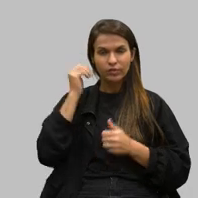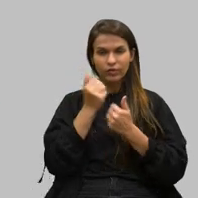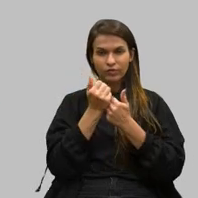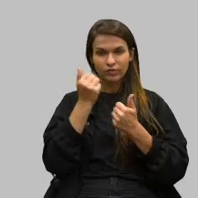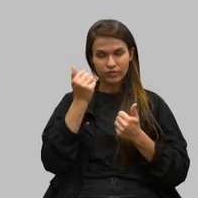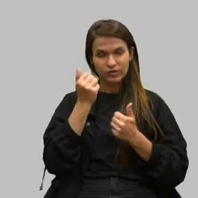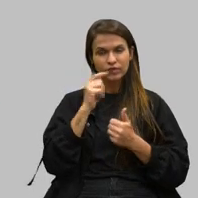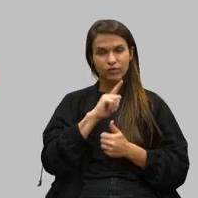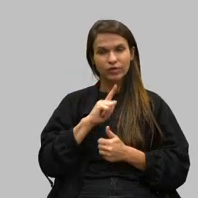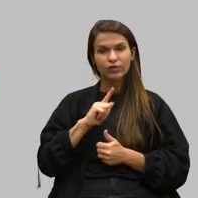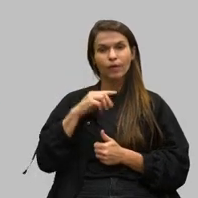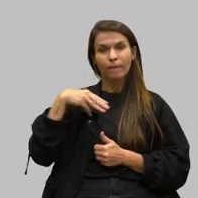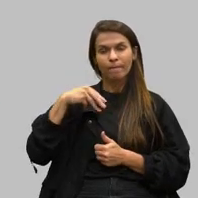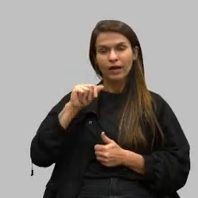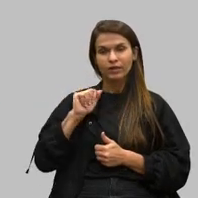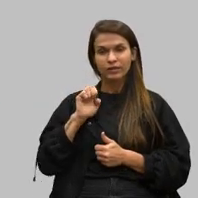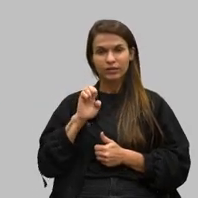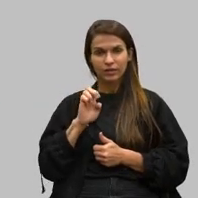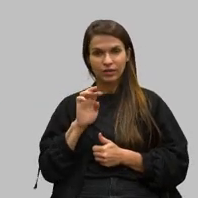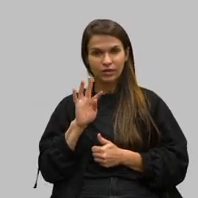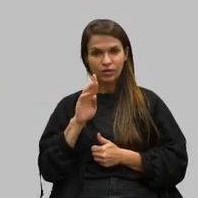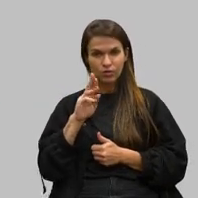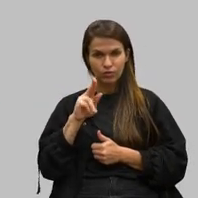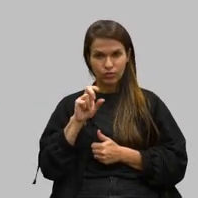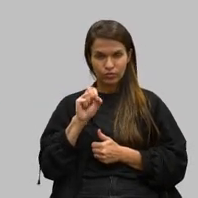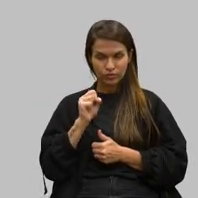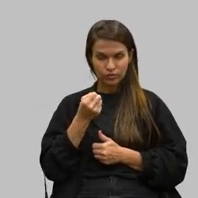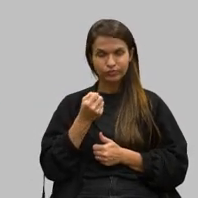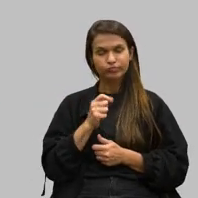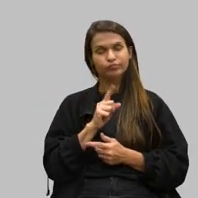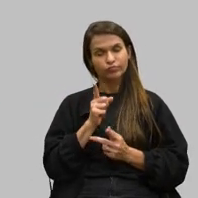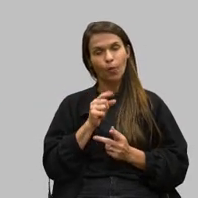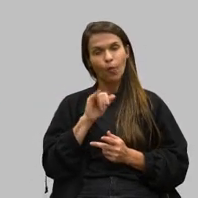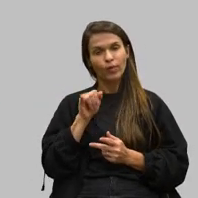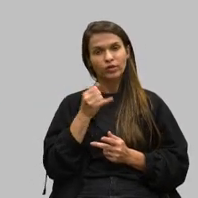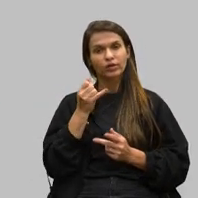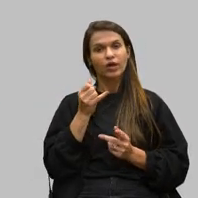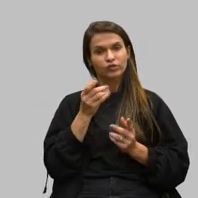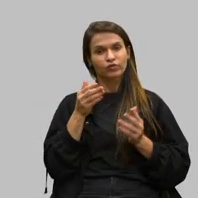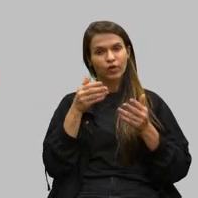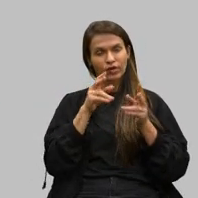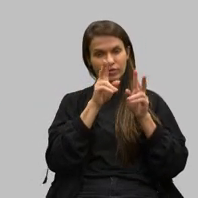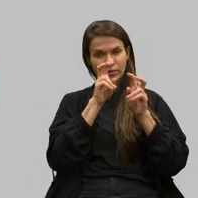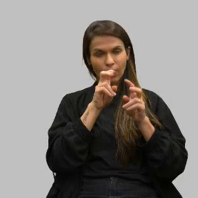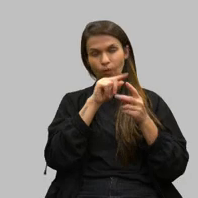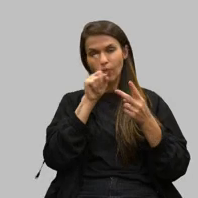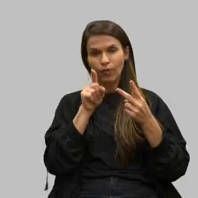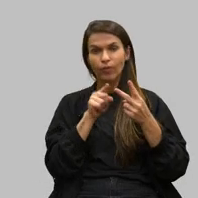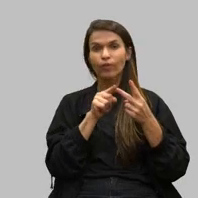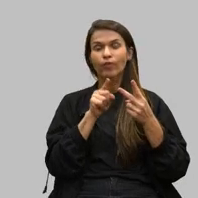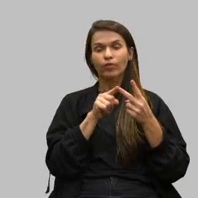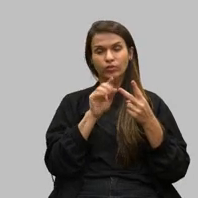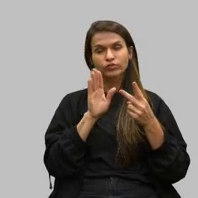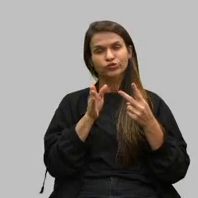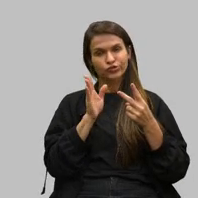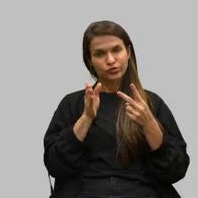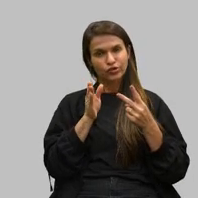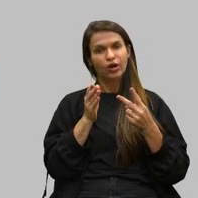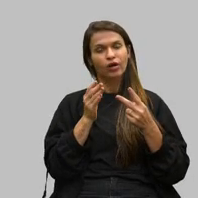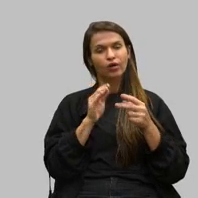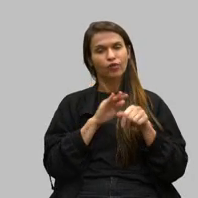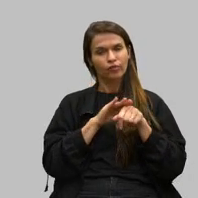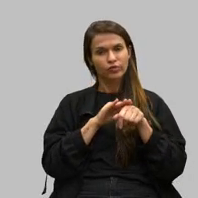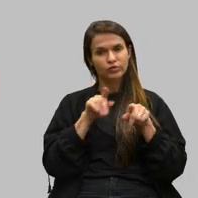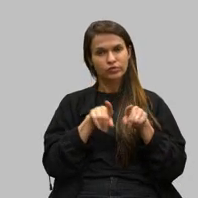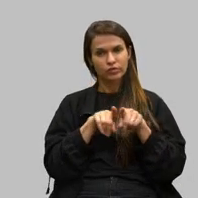então, é uma oportunidade de gente tocar nesse assunto. E um outro assunto, que é, acho que o deputado já deve ter falado também, é a